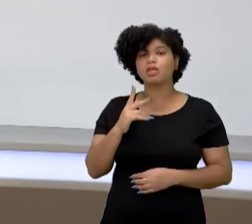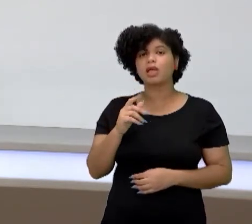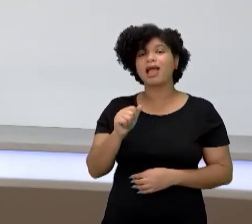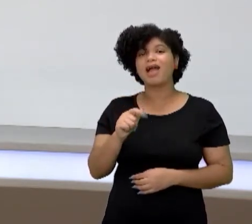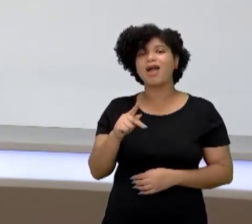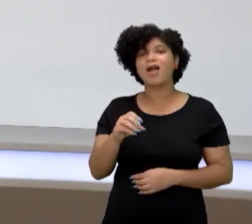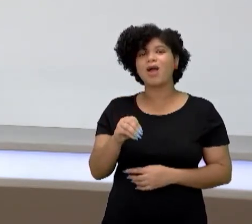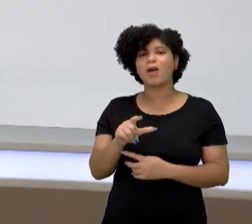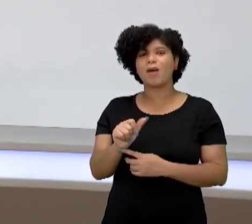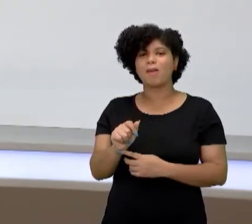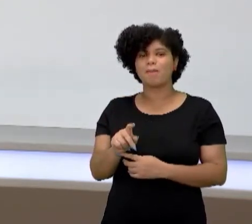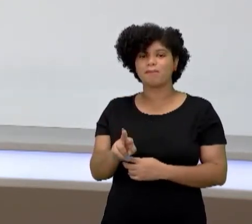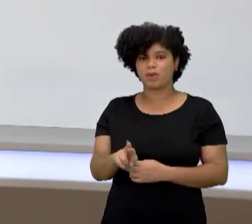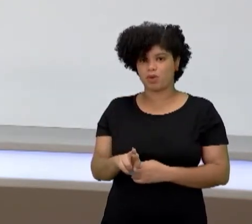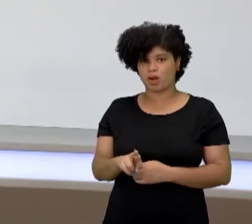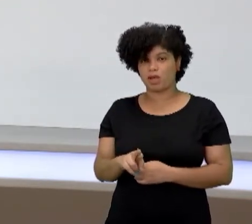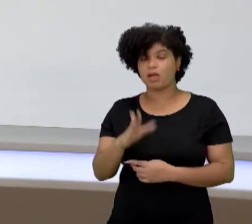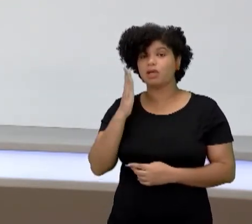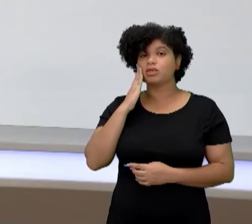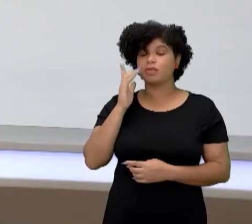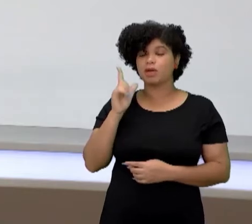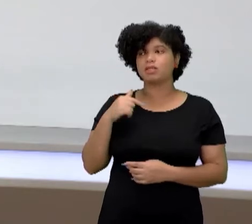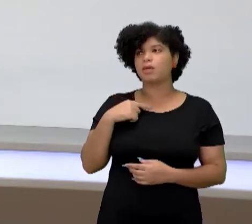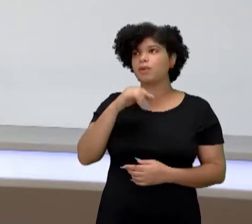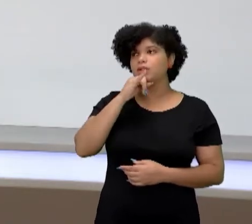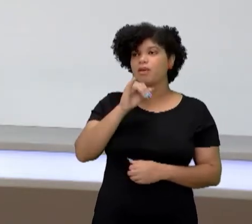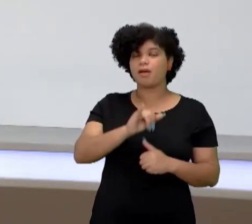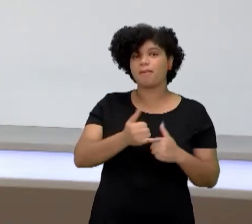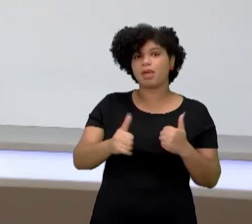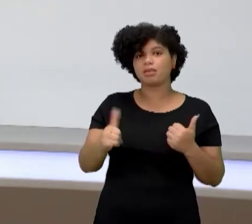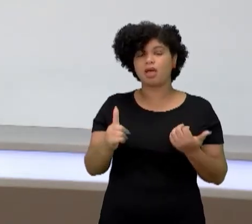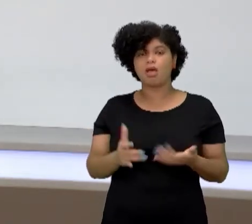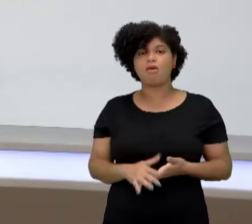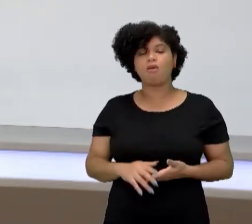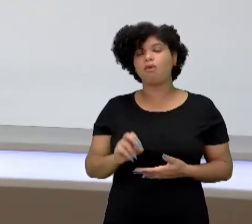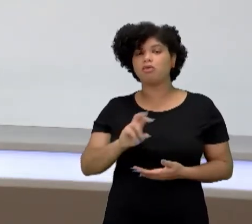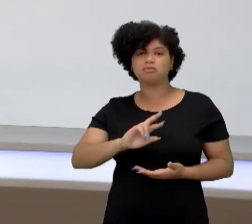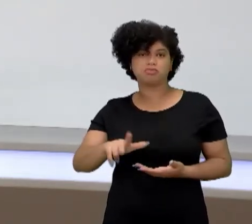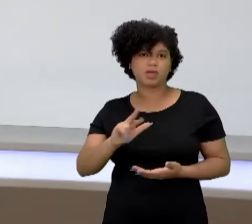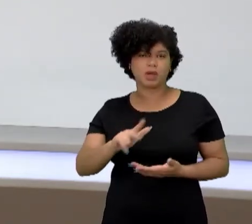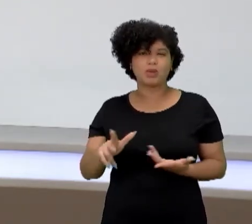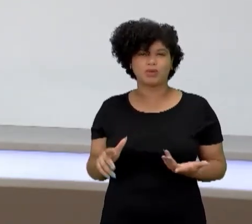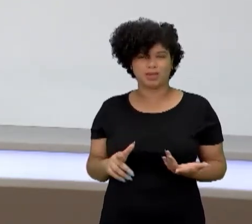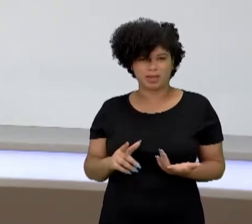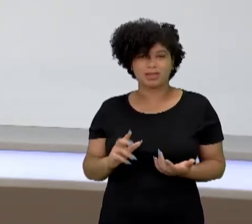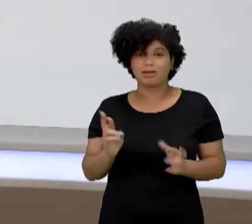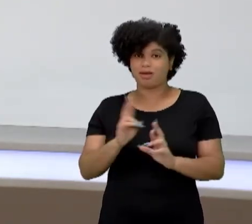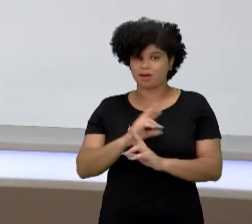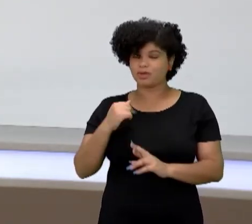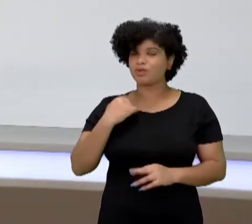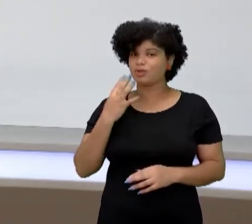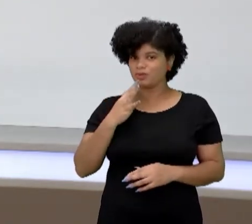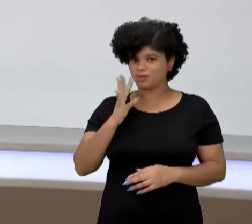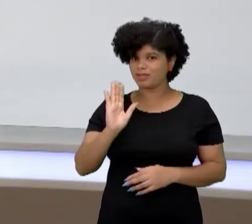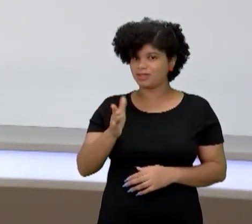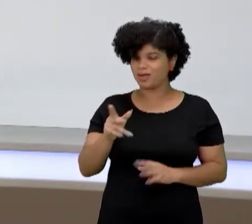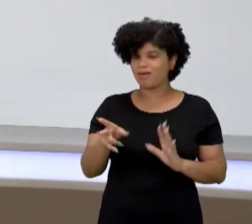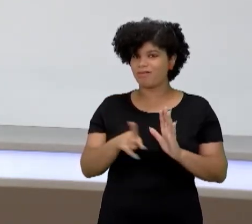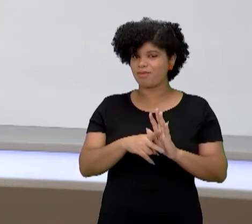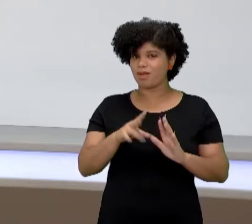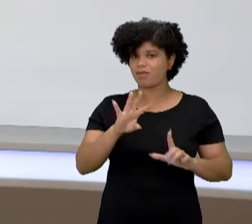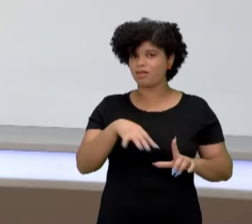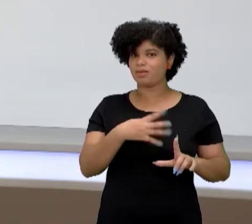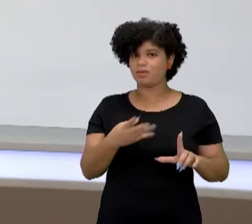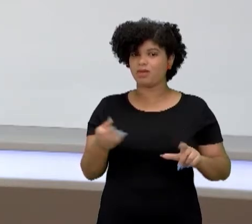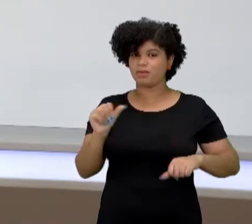e se ele forma polos, porque também eu vou saber se ele é metal, se ele é ametal. Então, tem toda aquela particularidade que a gente já viu sobre a tabela